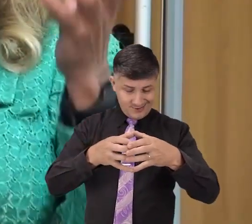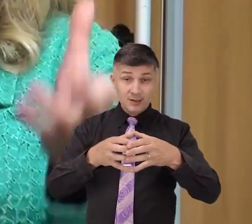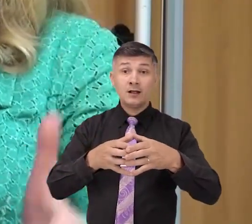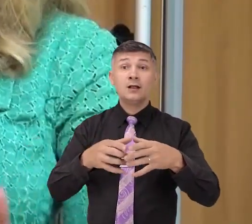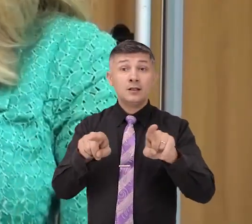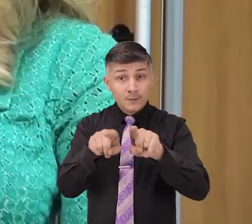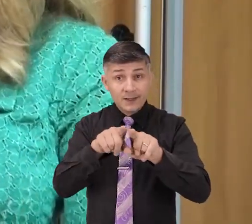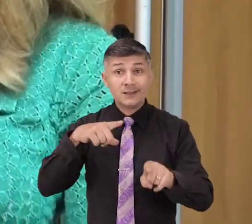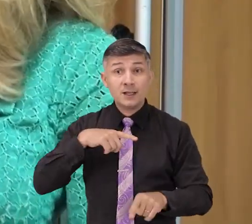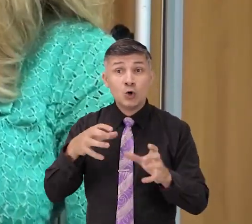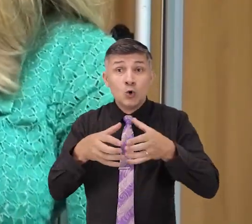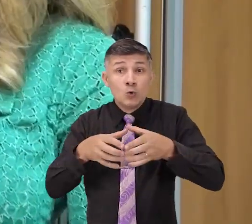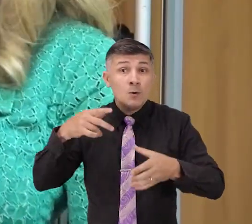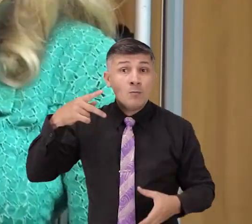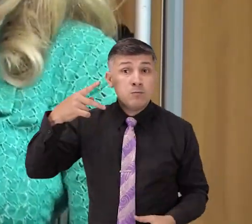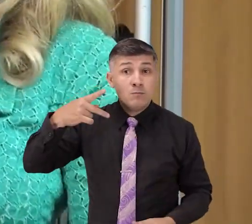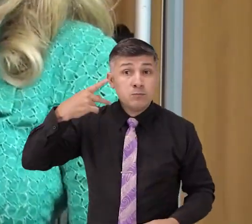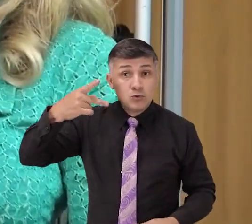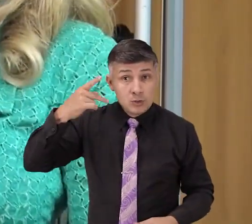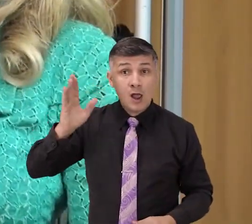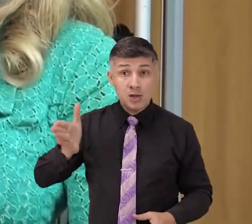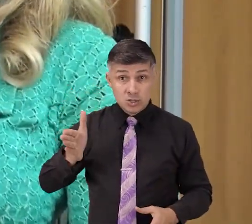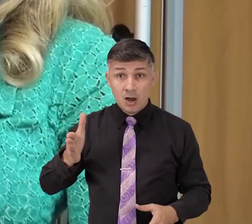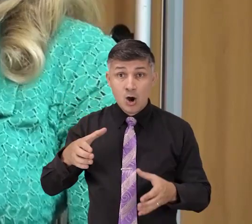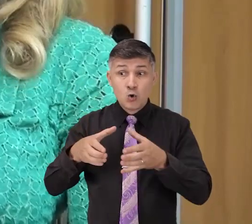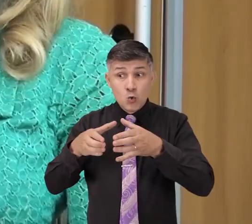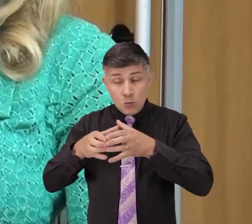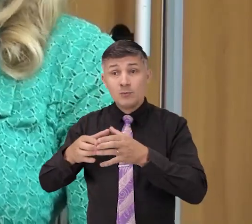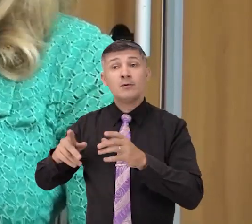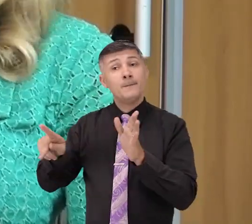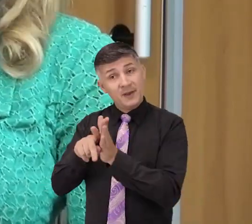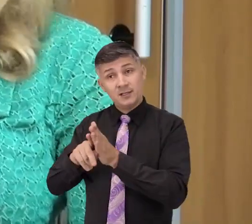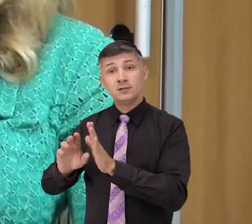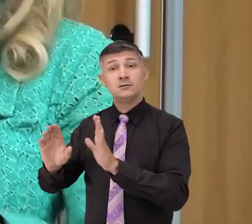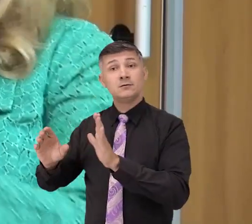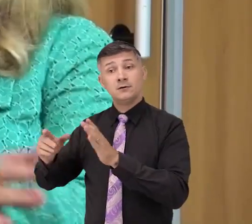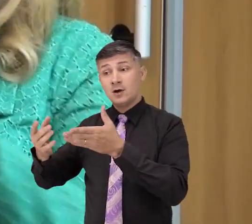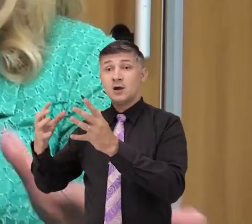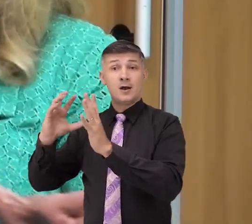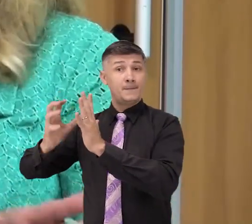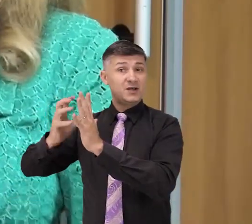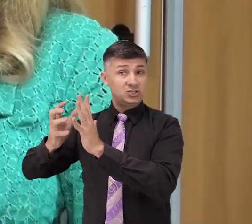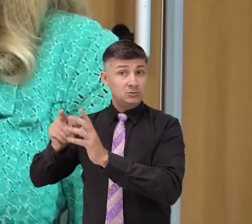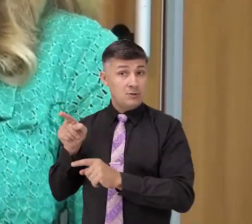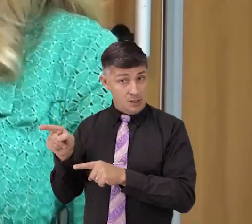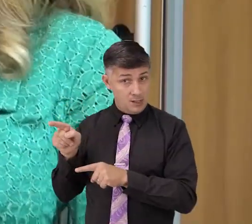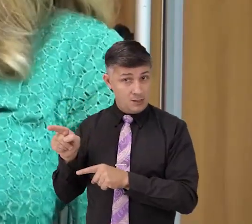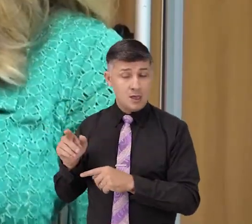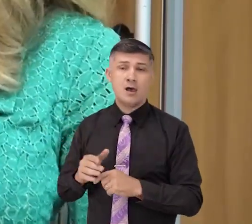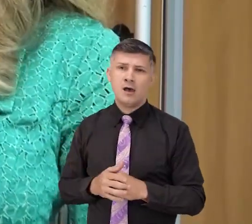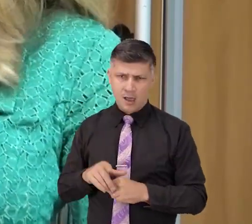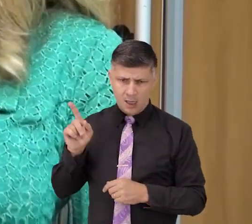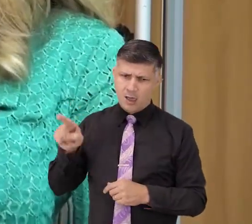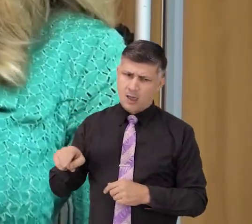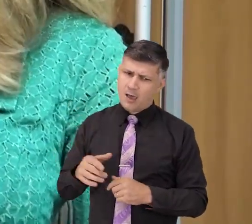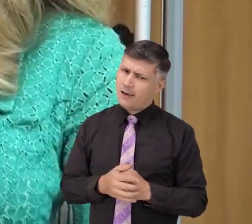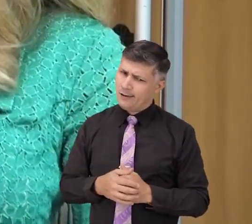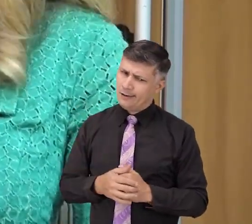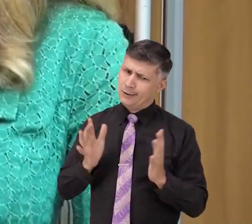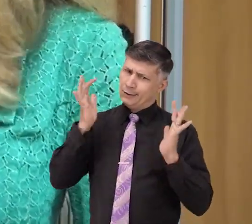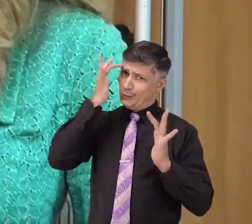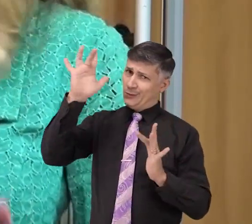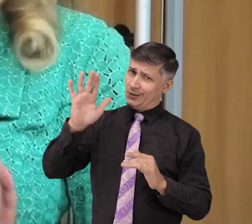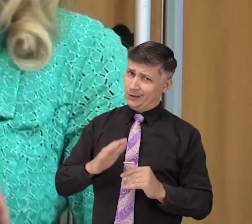também um grupo político, que era o pessoal que era vinculado ao Partido Comunista. Vou dizer claramente aqui que era